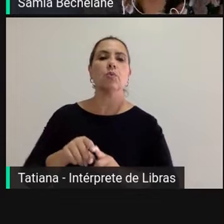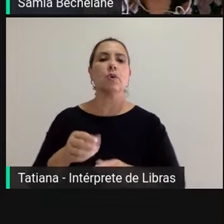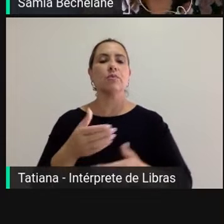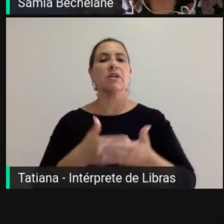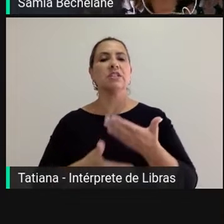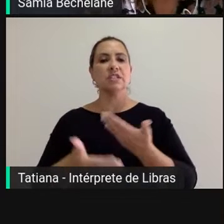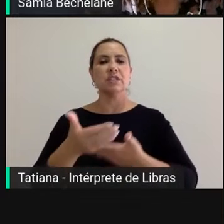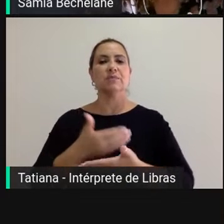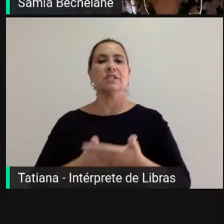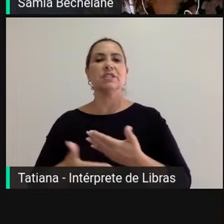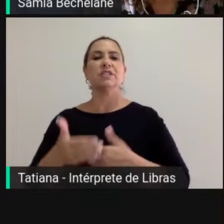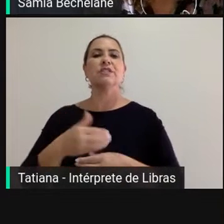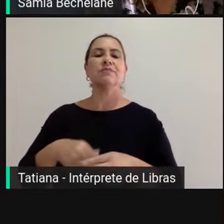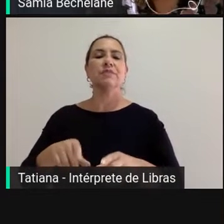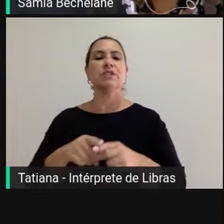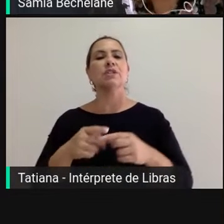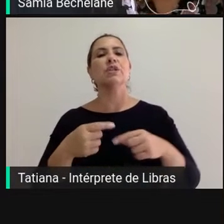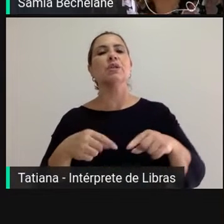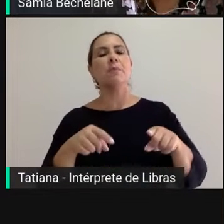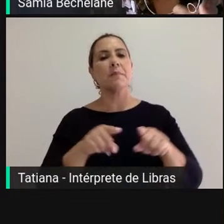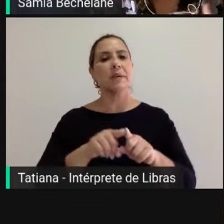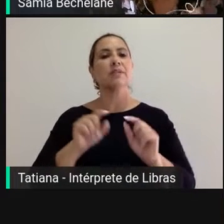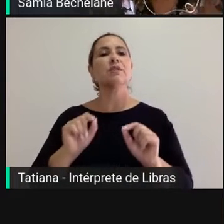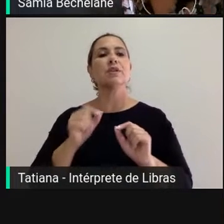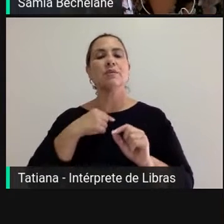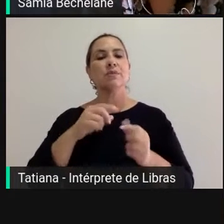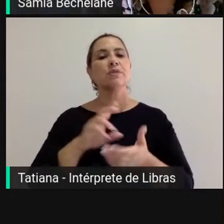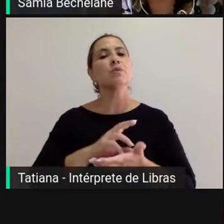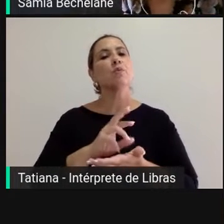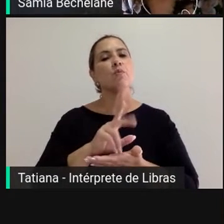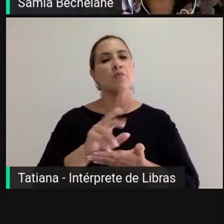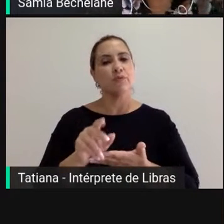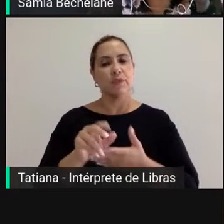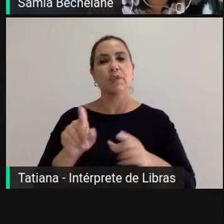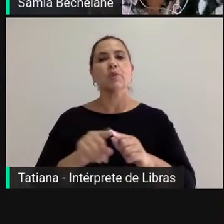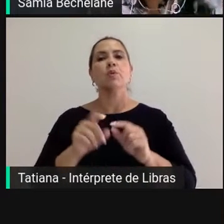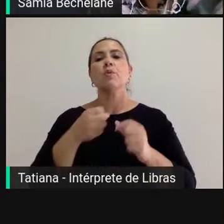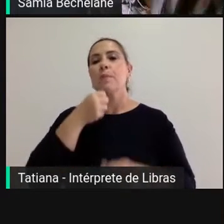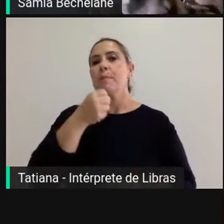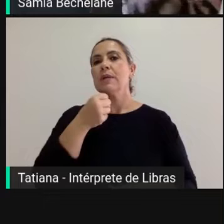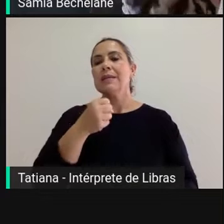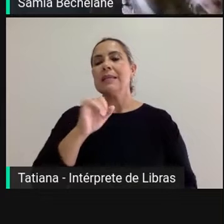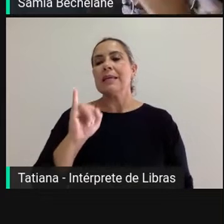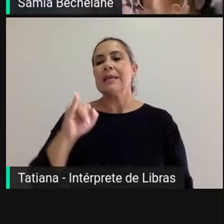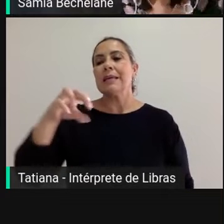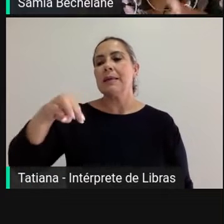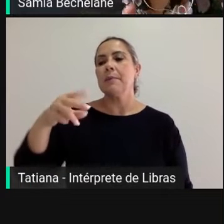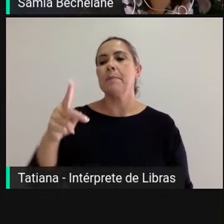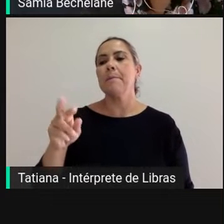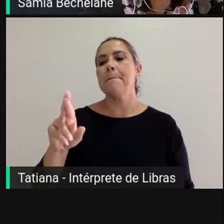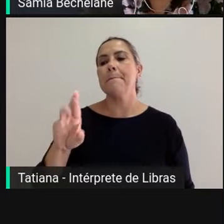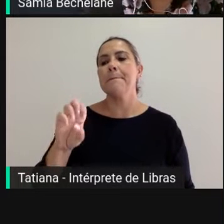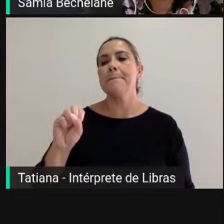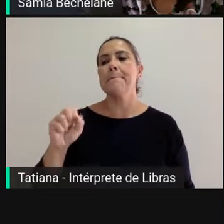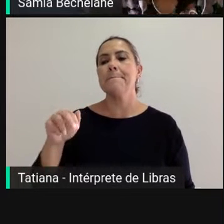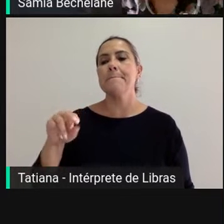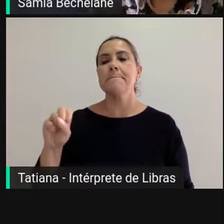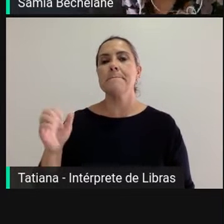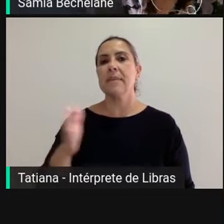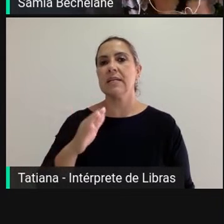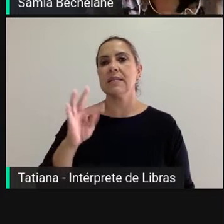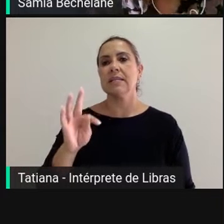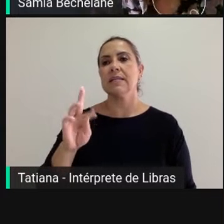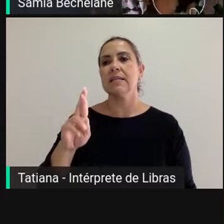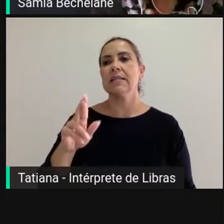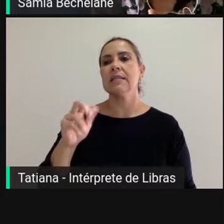tal, inclusive fazem parcerias com vários veículos da chamada imprensa tradicional para fazer formação sobre